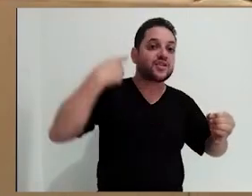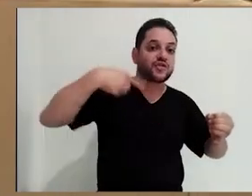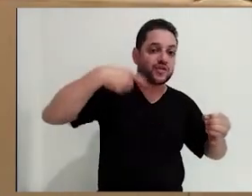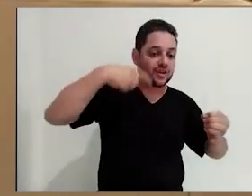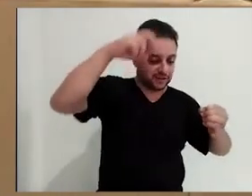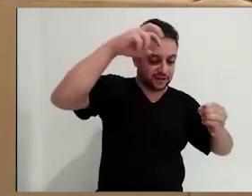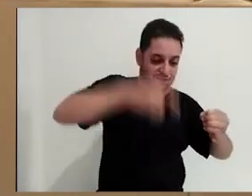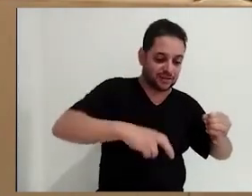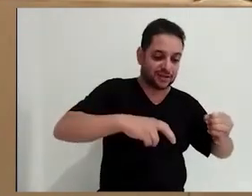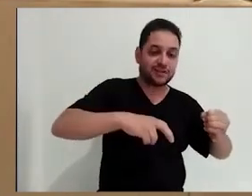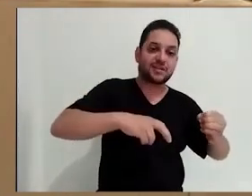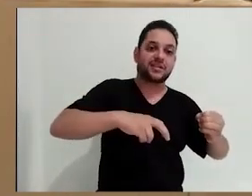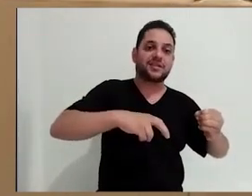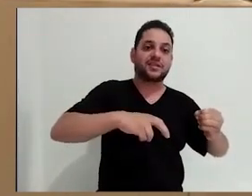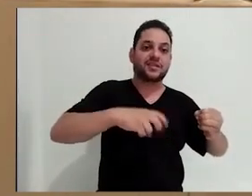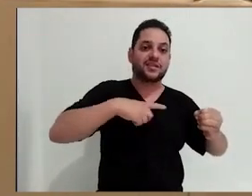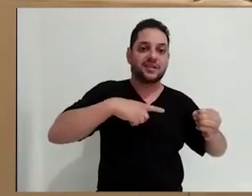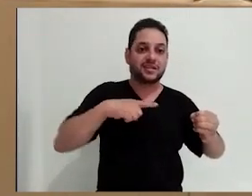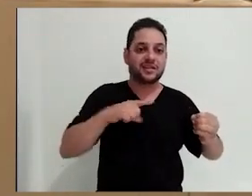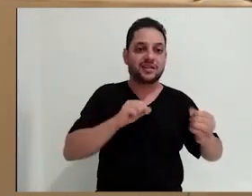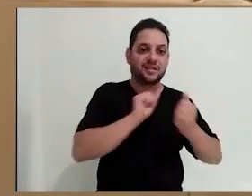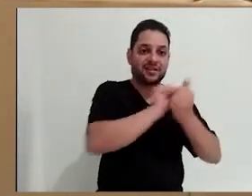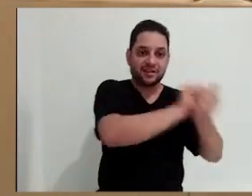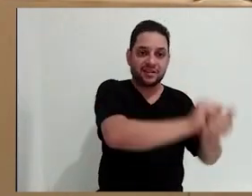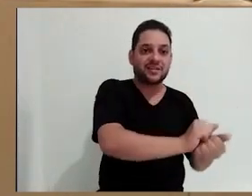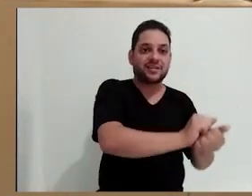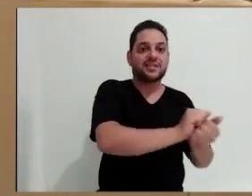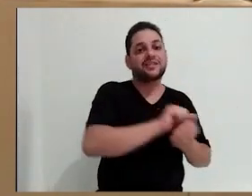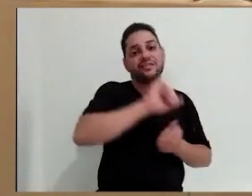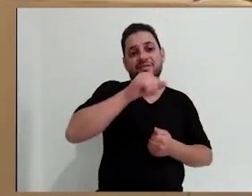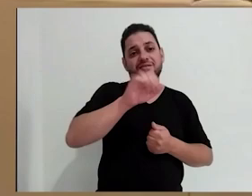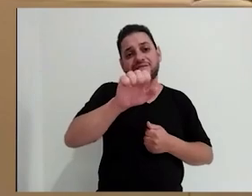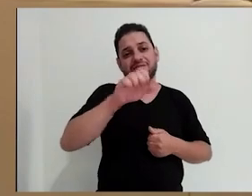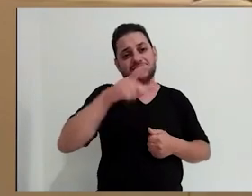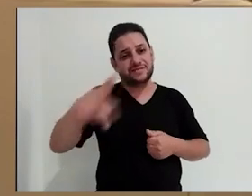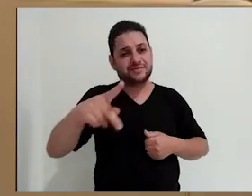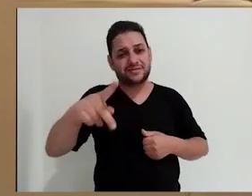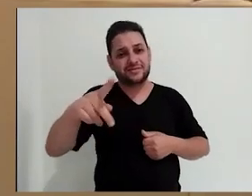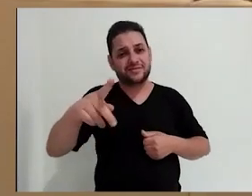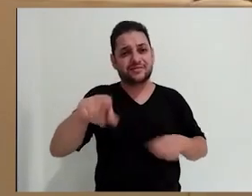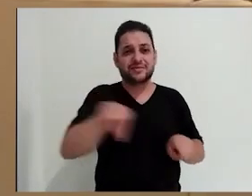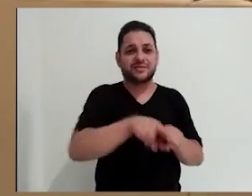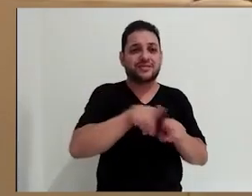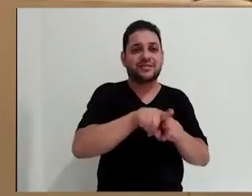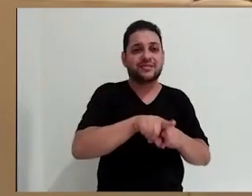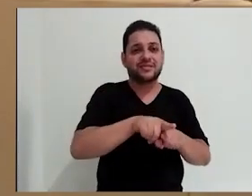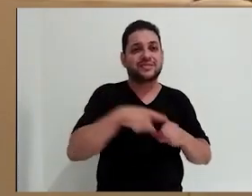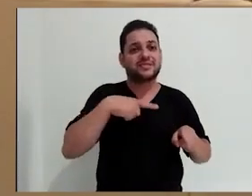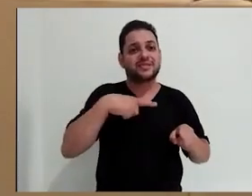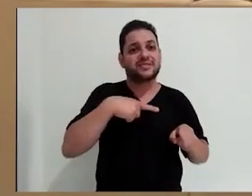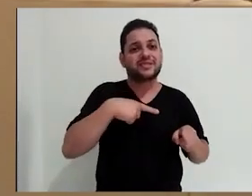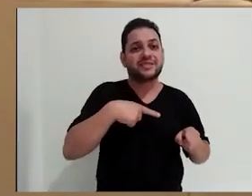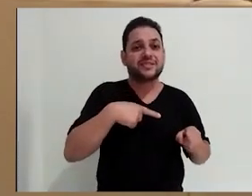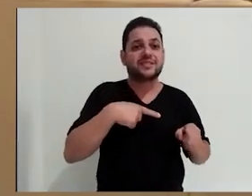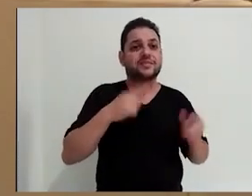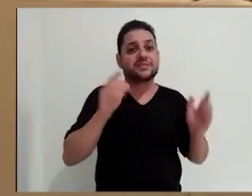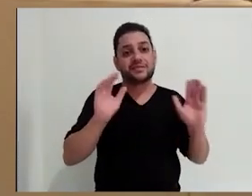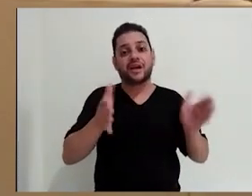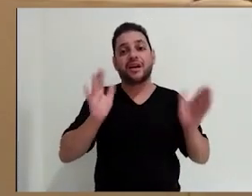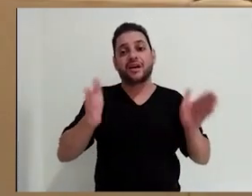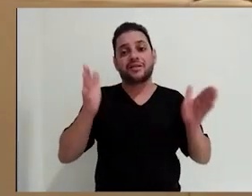na beirinha, ele vai no outro JEF ou neste JEF, e ai dele se ele trocar, porque o endereço da parte é